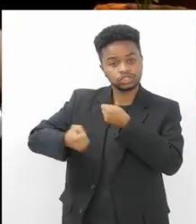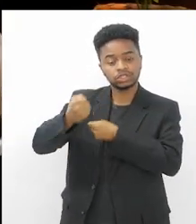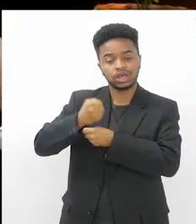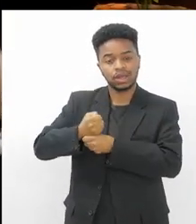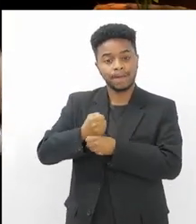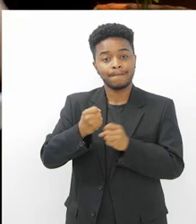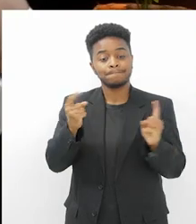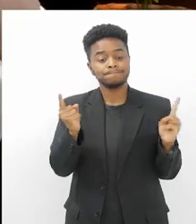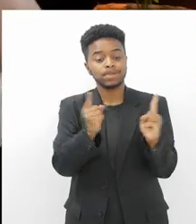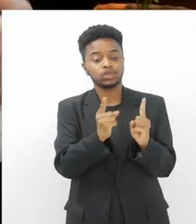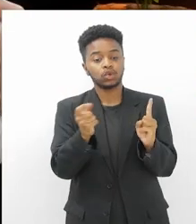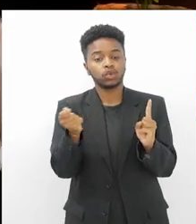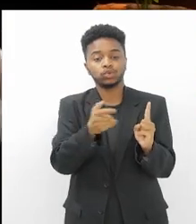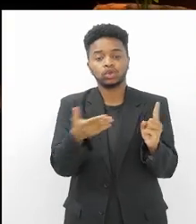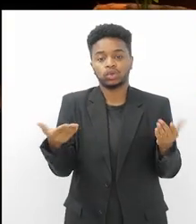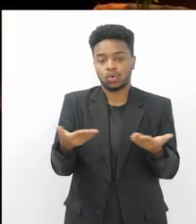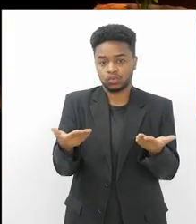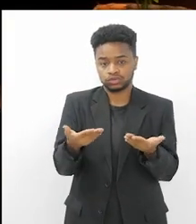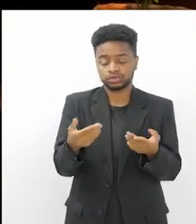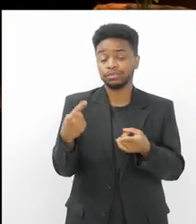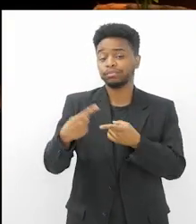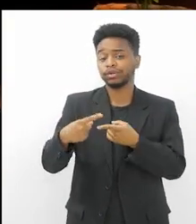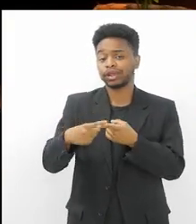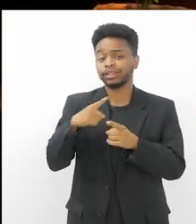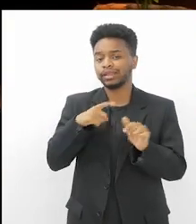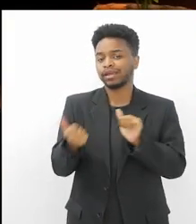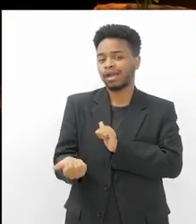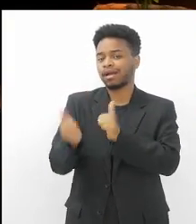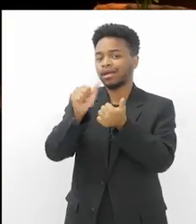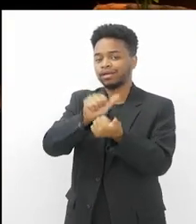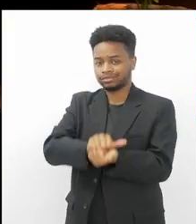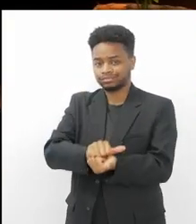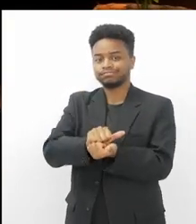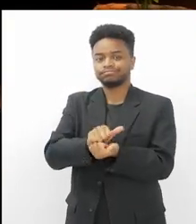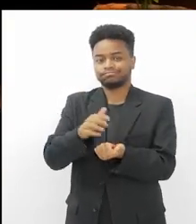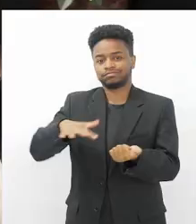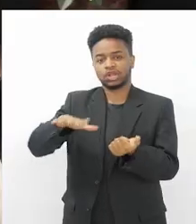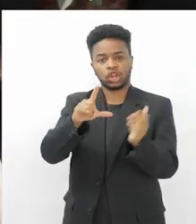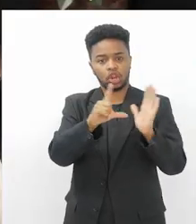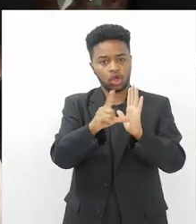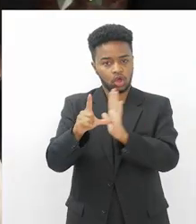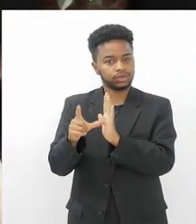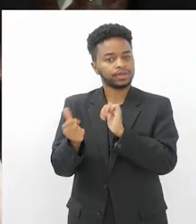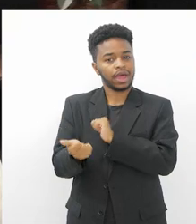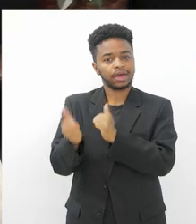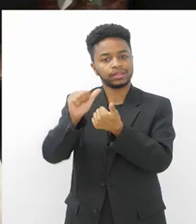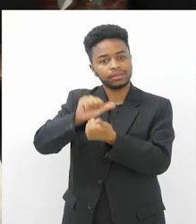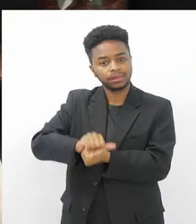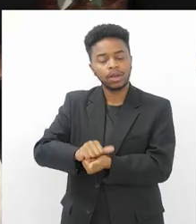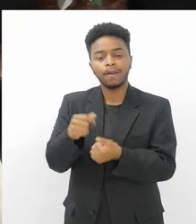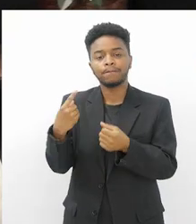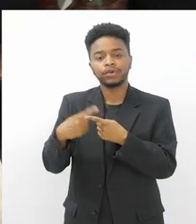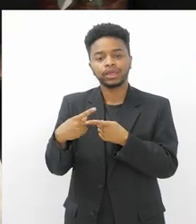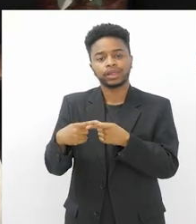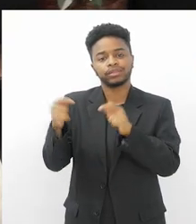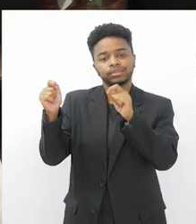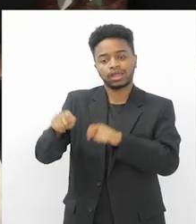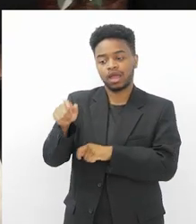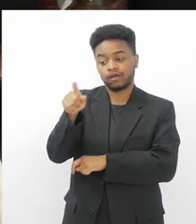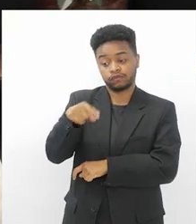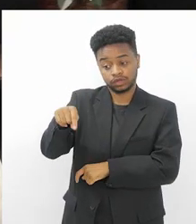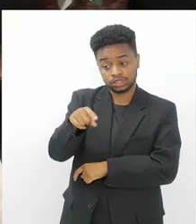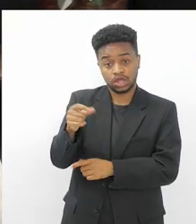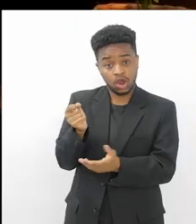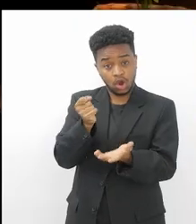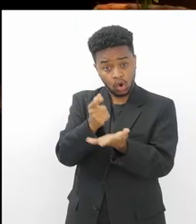anos atrás, é menor do que o número 40 hoje. Olha. Porque existe uma adaptação do comércio